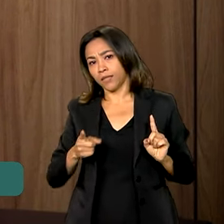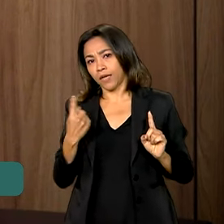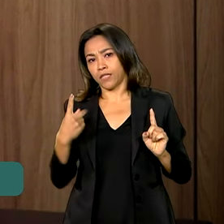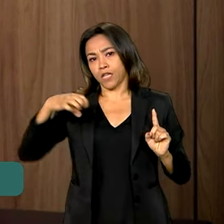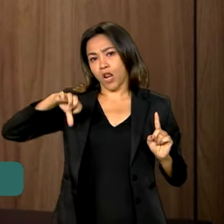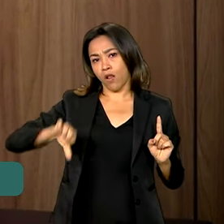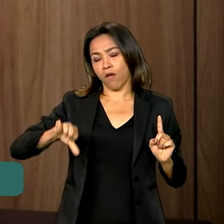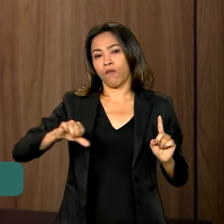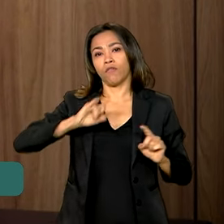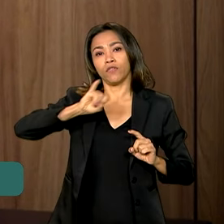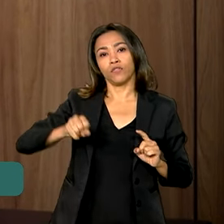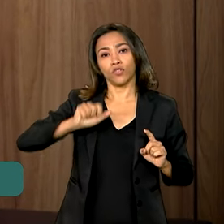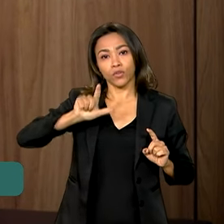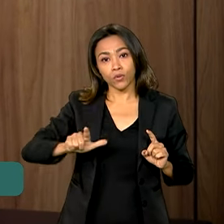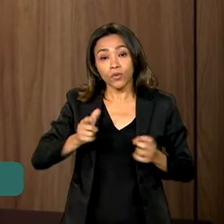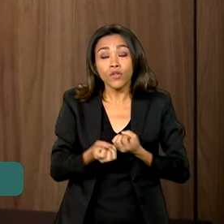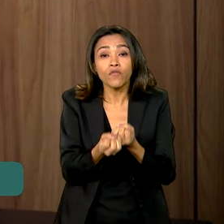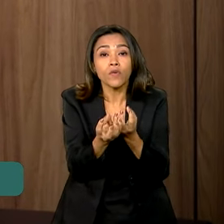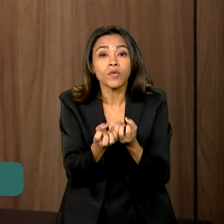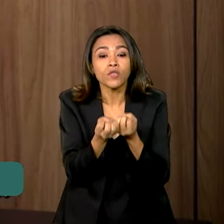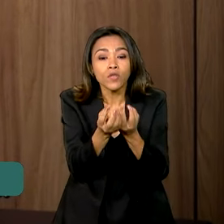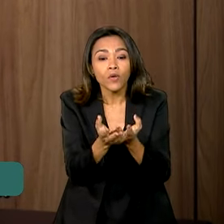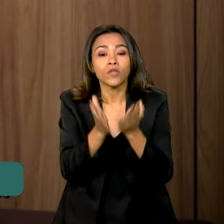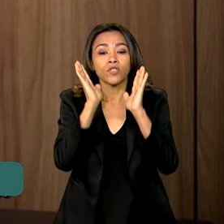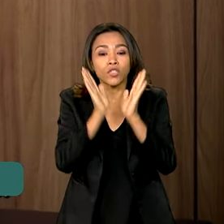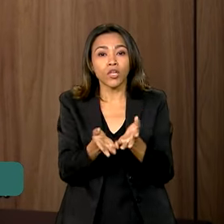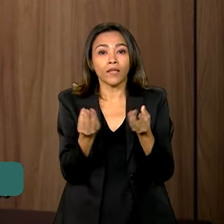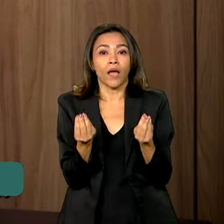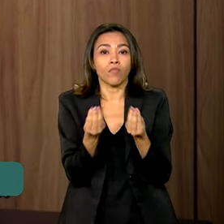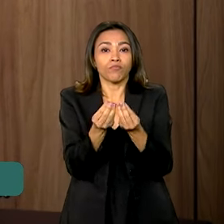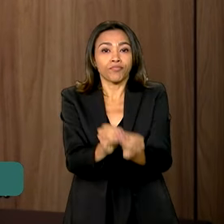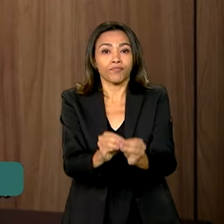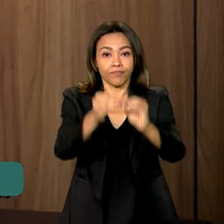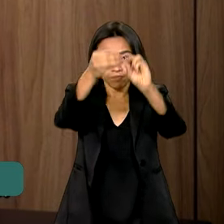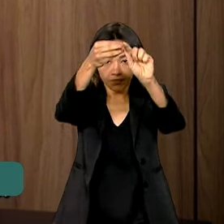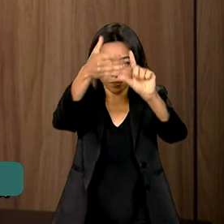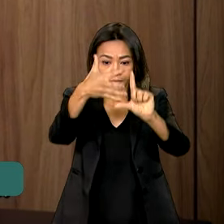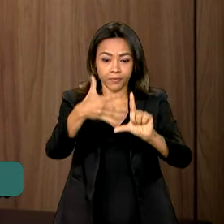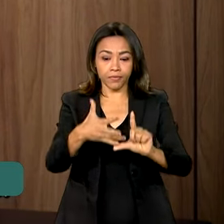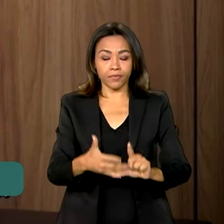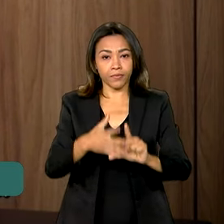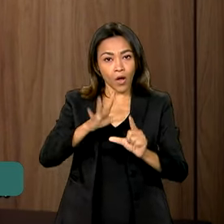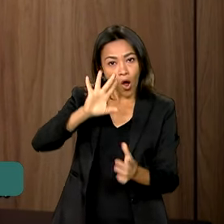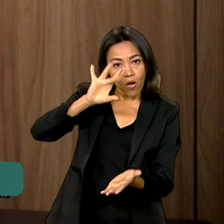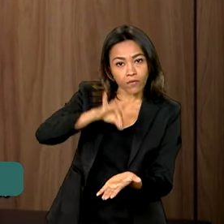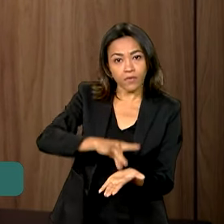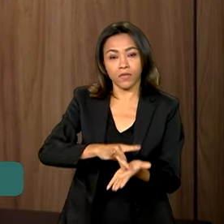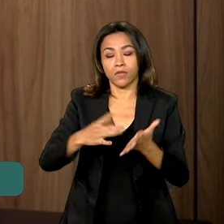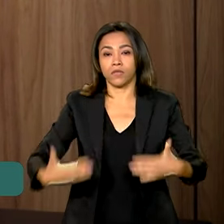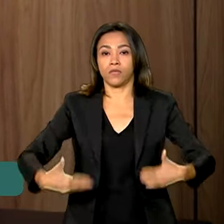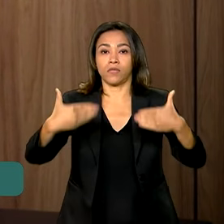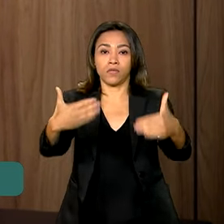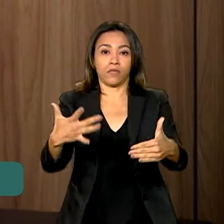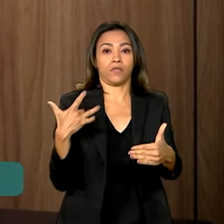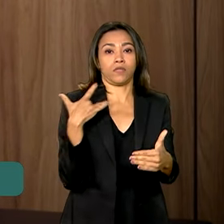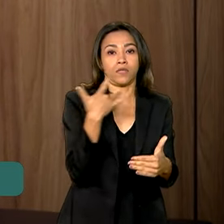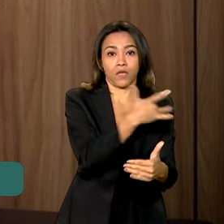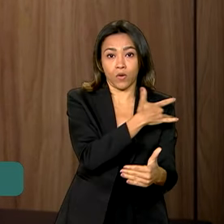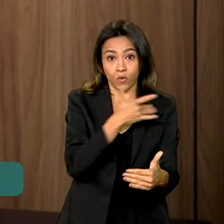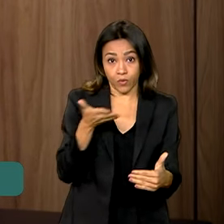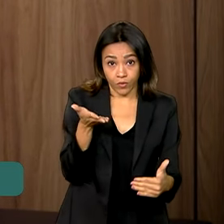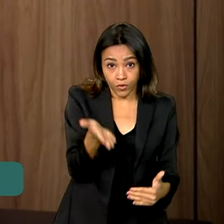As informações estão disponíveis nos canais oficiais do Ministério da Saúde. É o